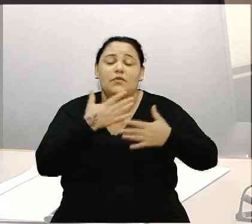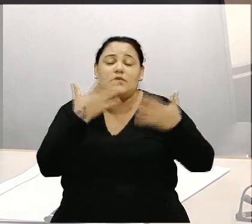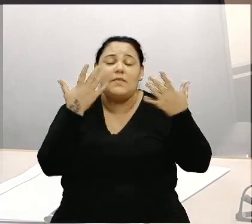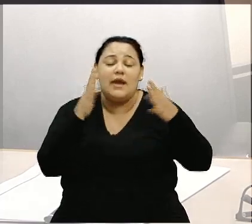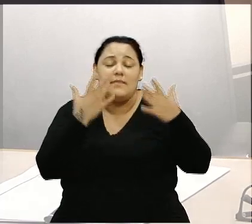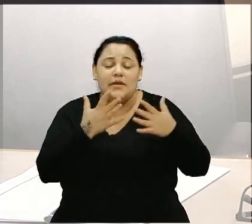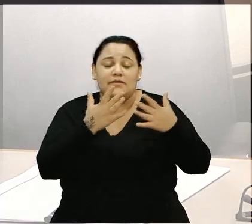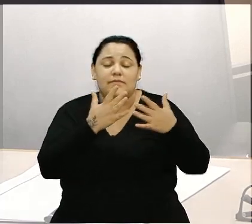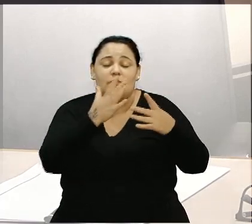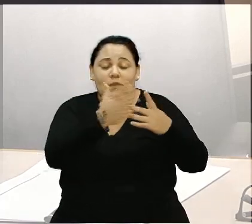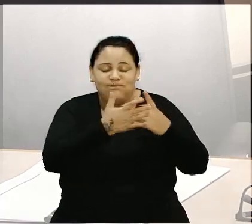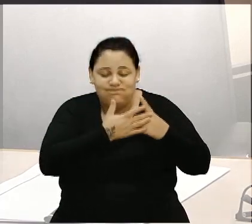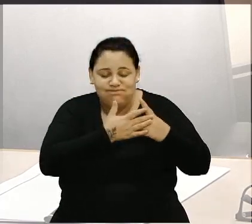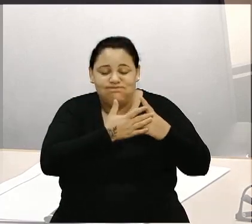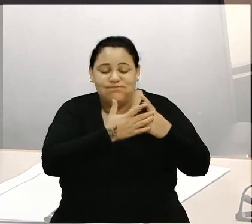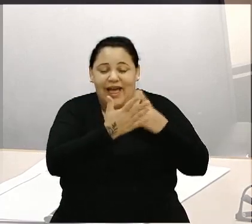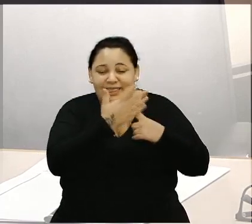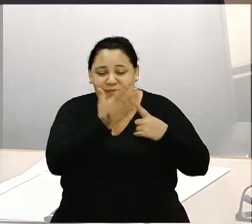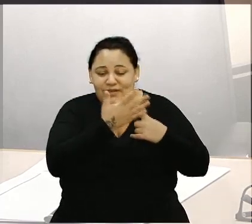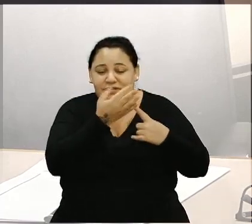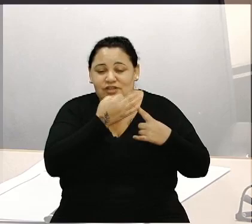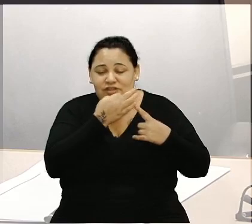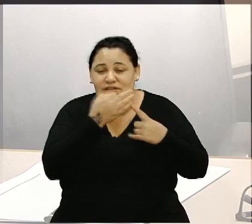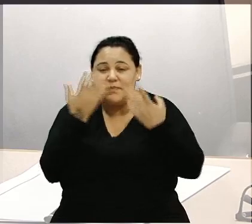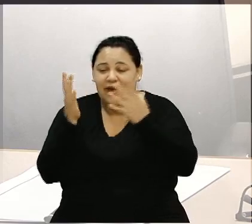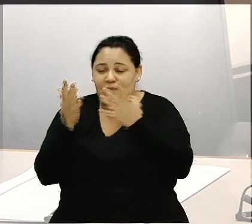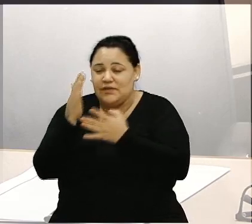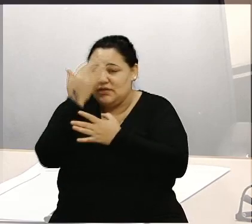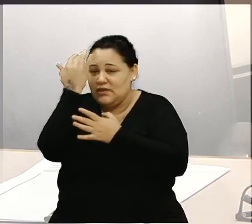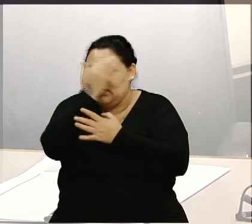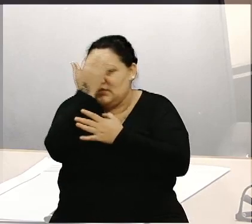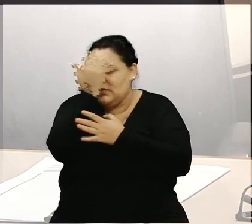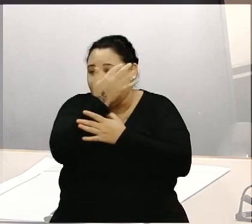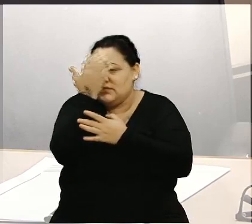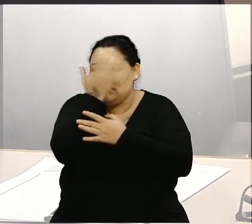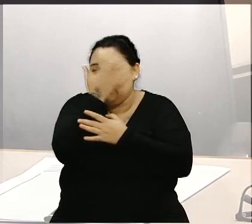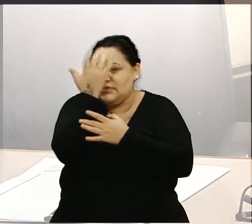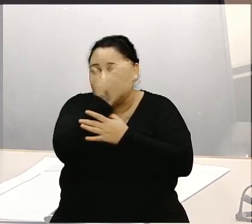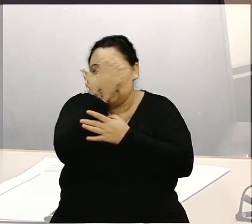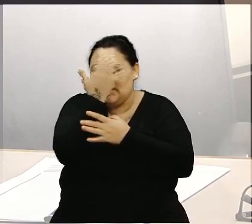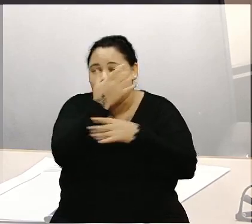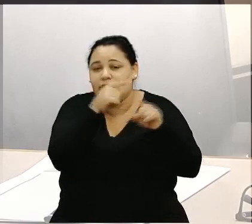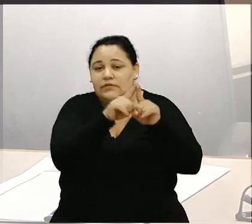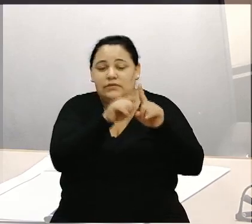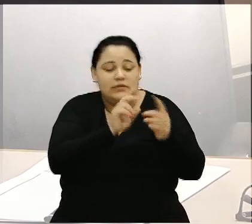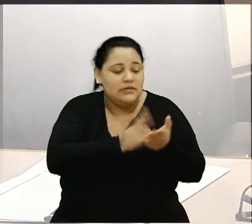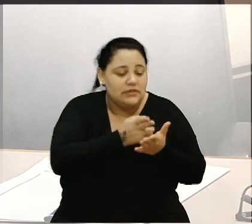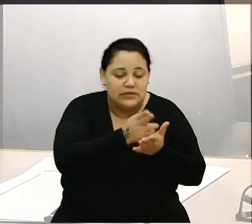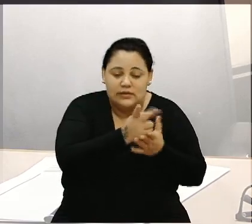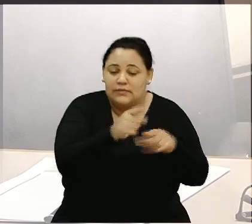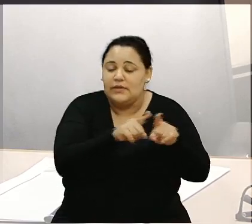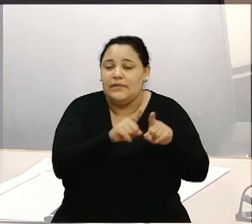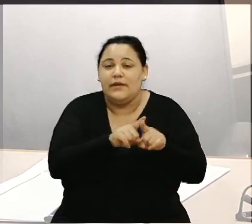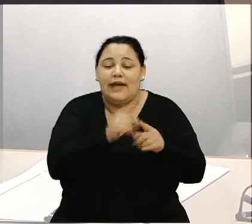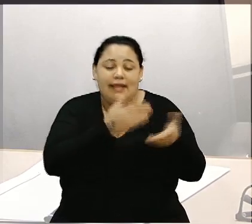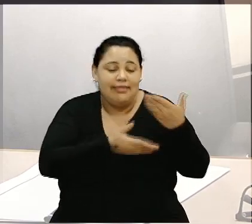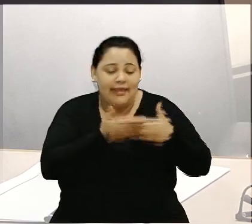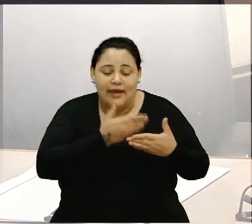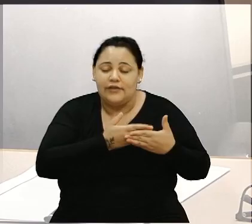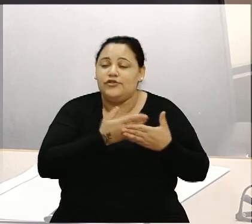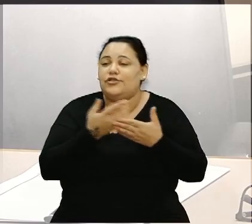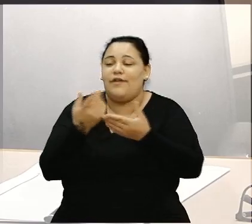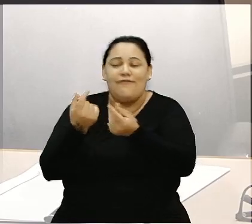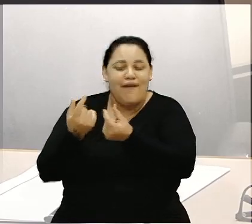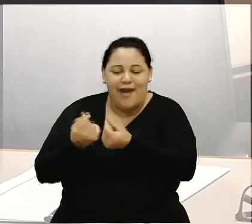acolhimento das demandas da nossa cidade, parabéns ao prefeito Adiló também, que sempre com muita consciência, buscando recursos onde é possível buscar recursos